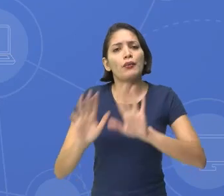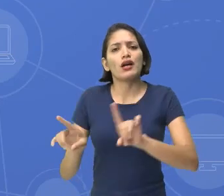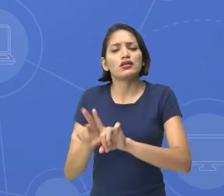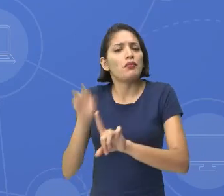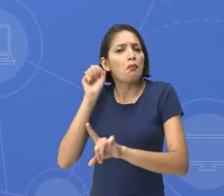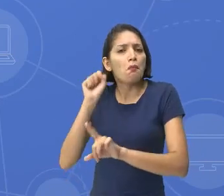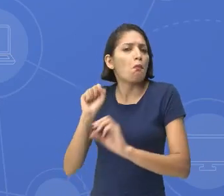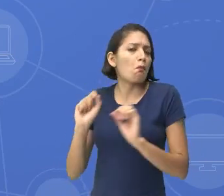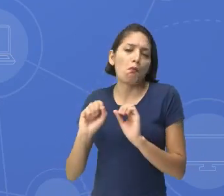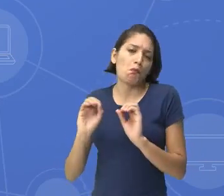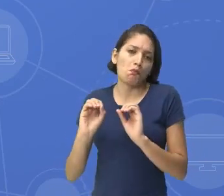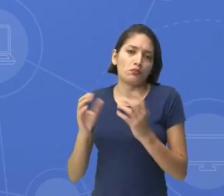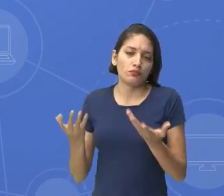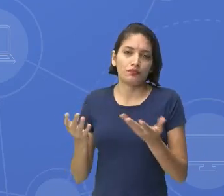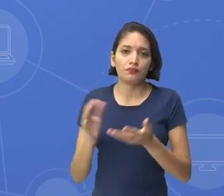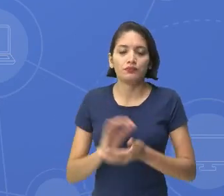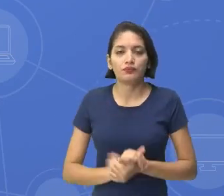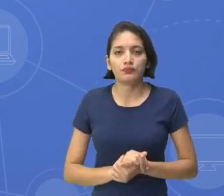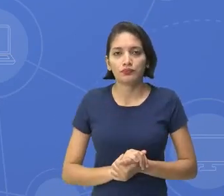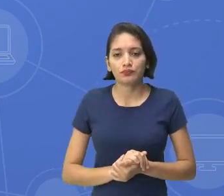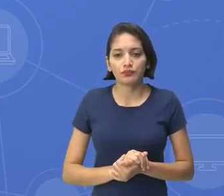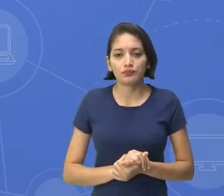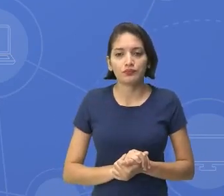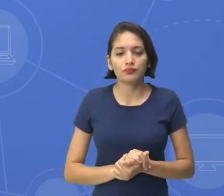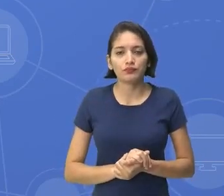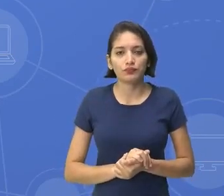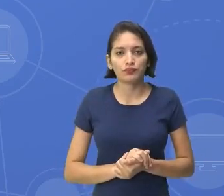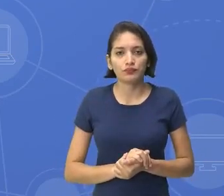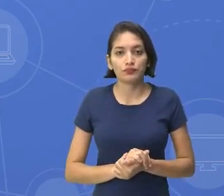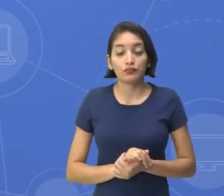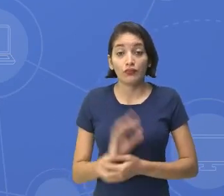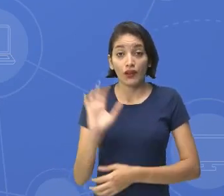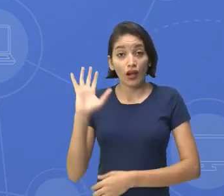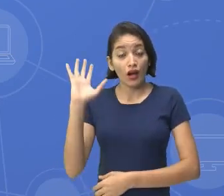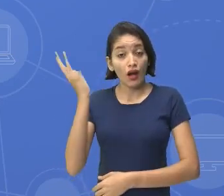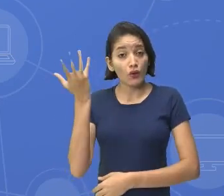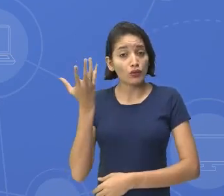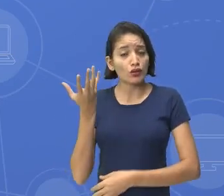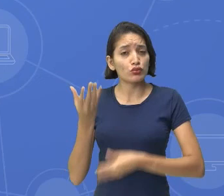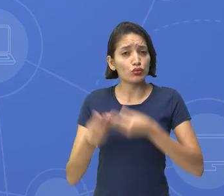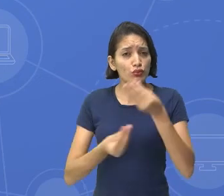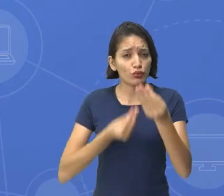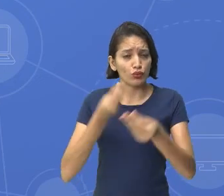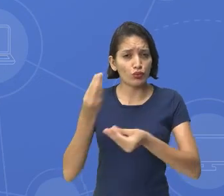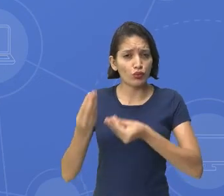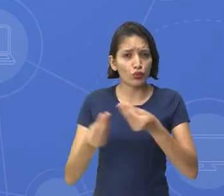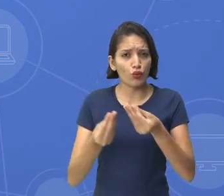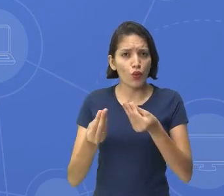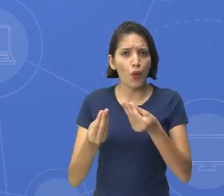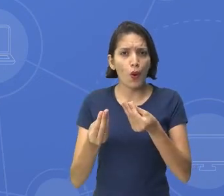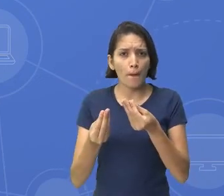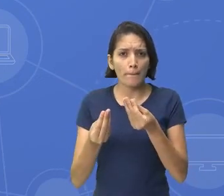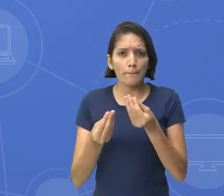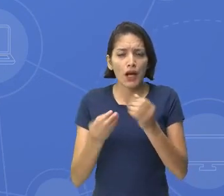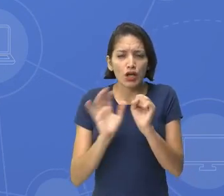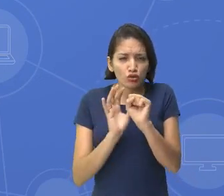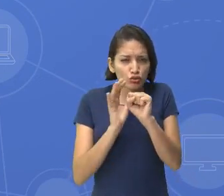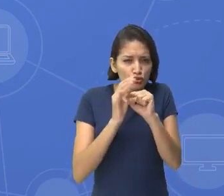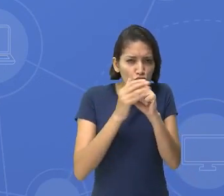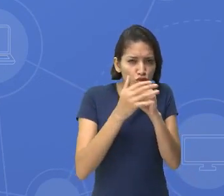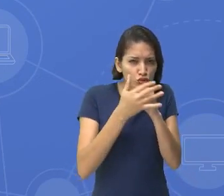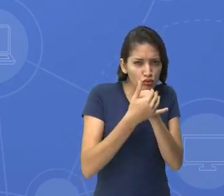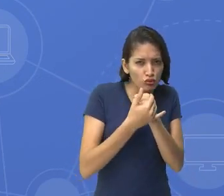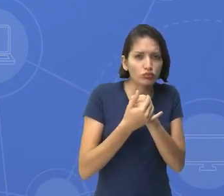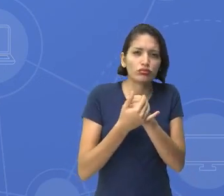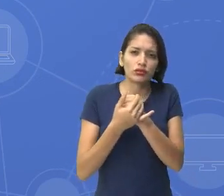não ouve o impacto. Ele acontece de uma maneira disfarçada.